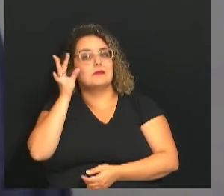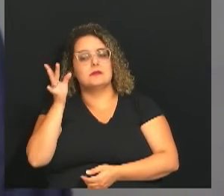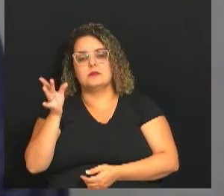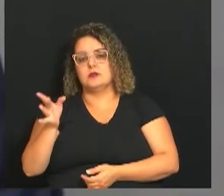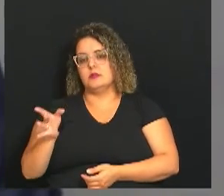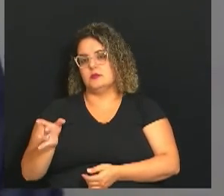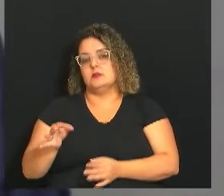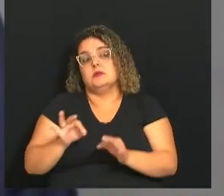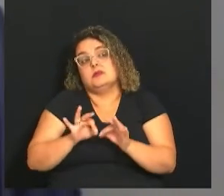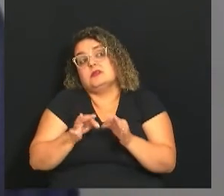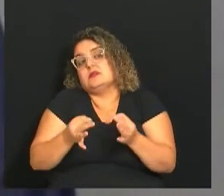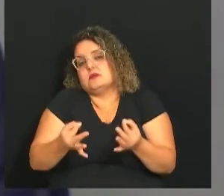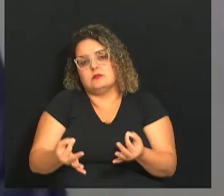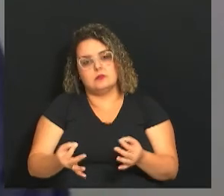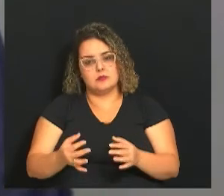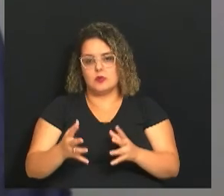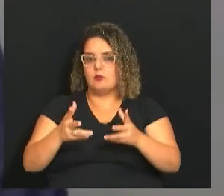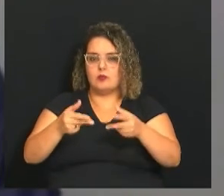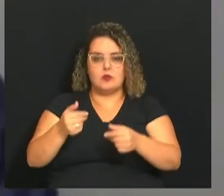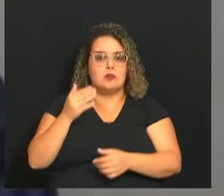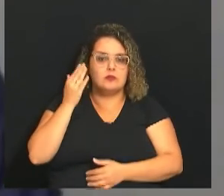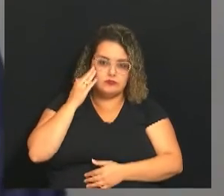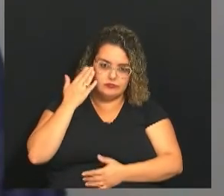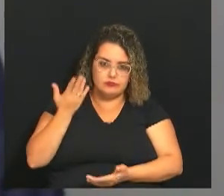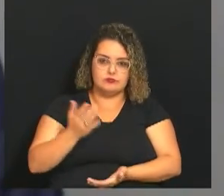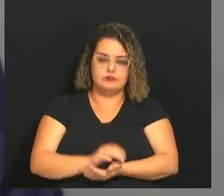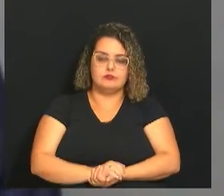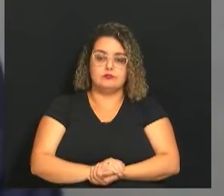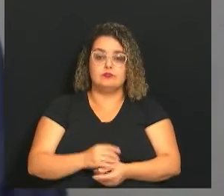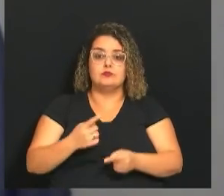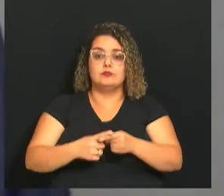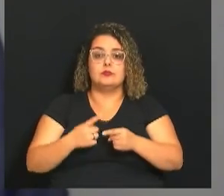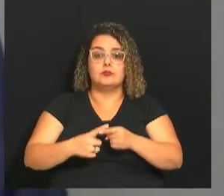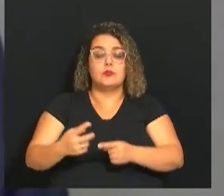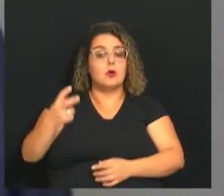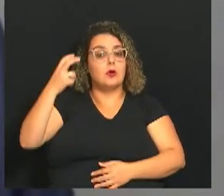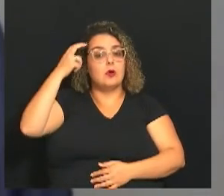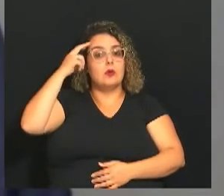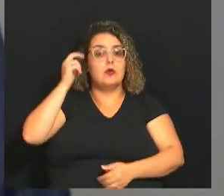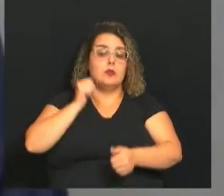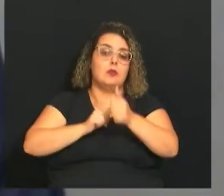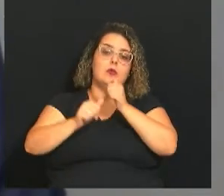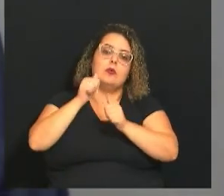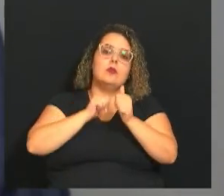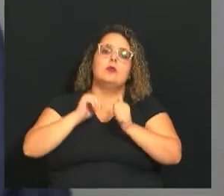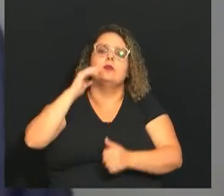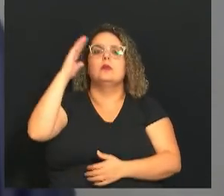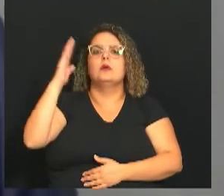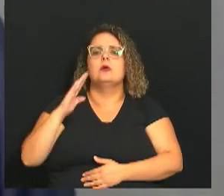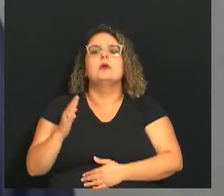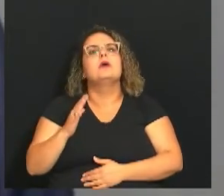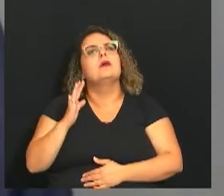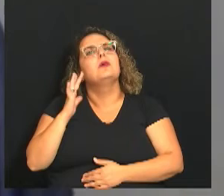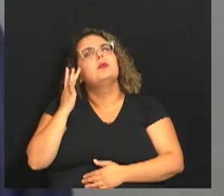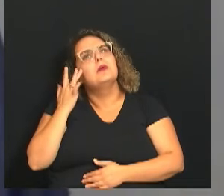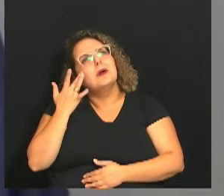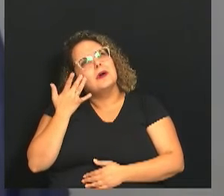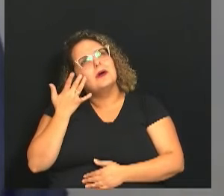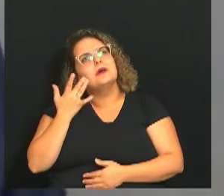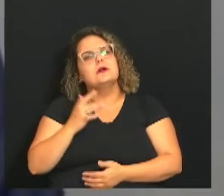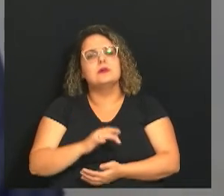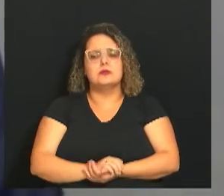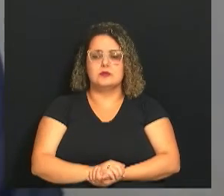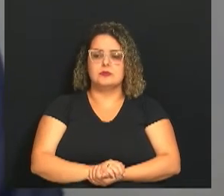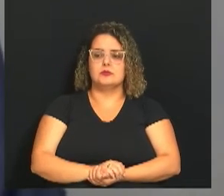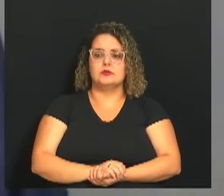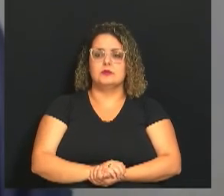essa questão cultural é muito enraizada. O álcool aqui no Brasil, salvo engano, ele é consumido de maneira constante,